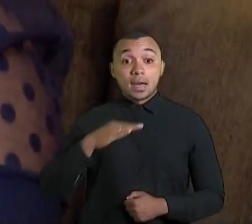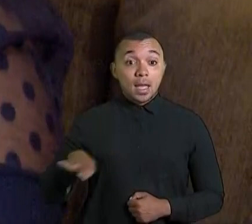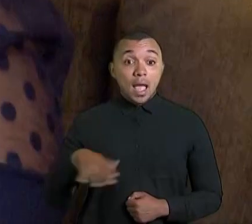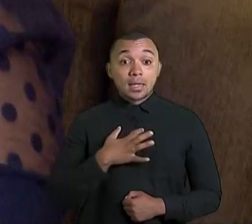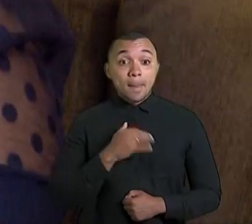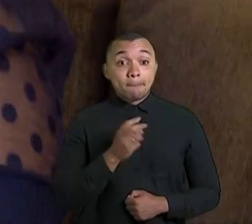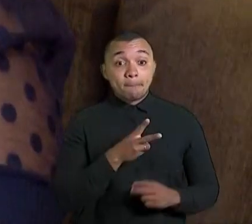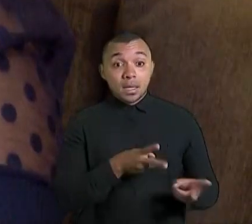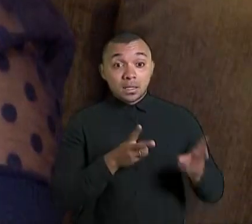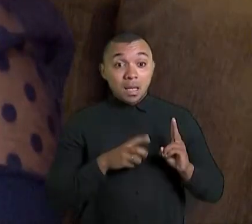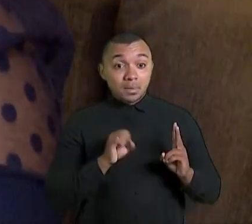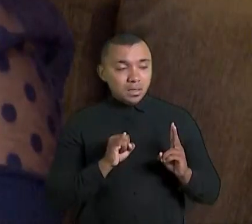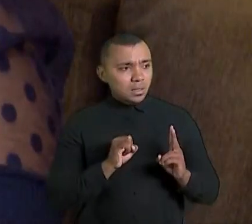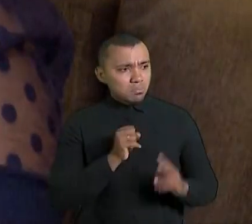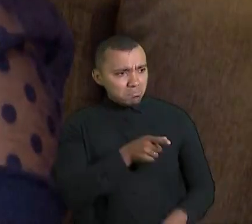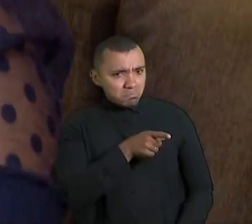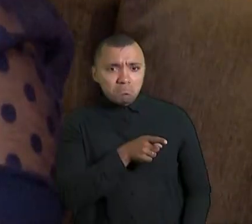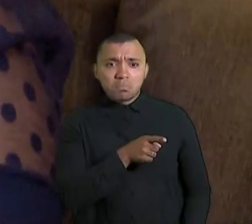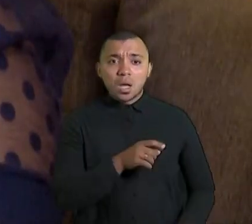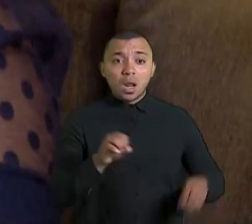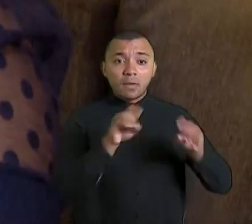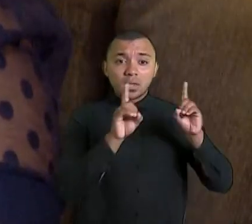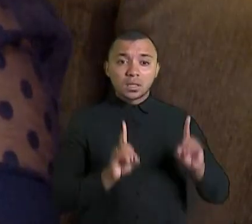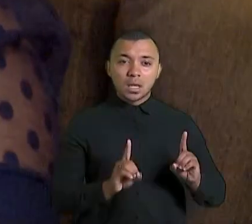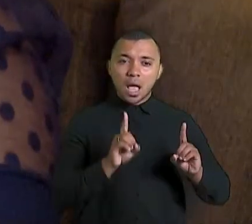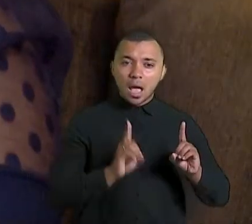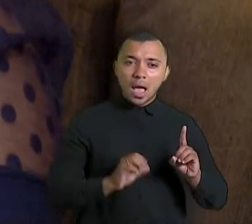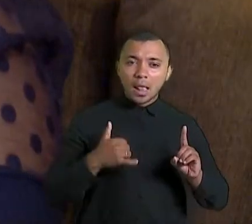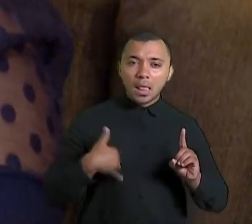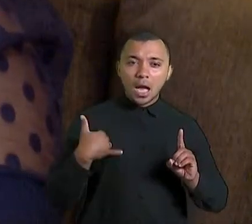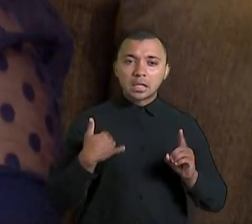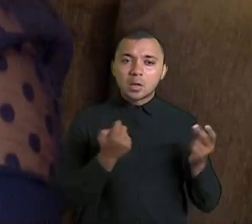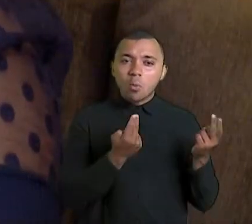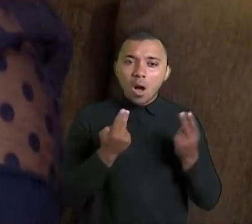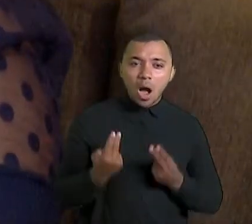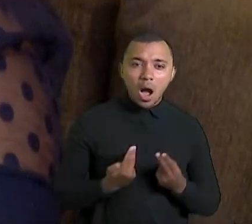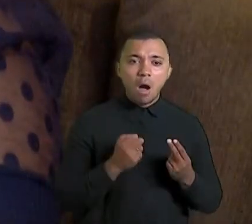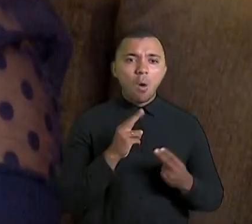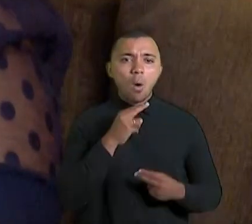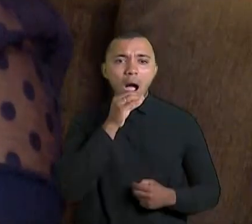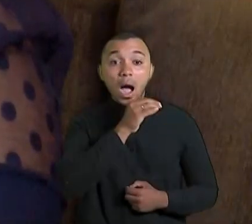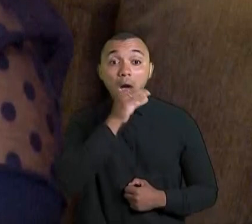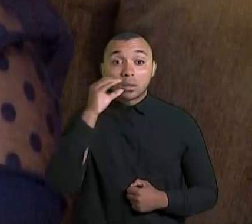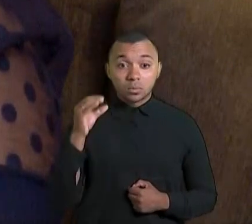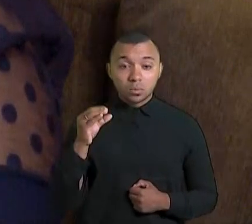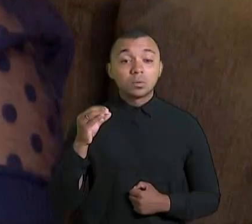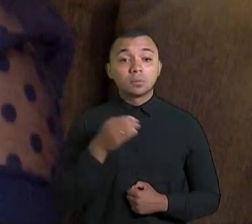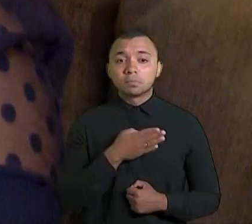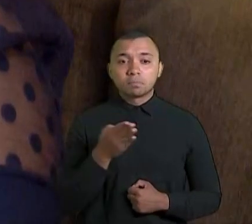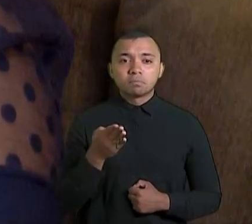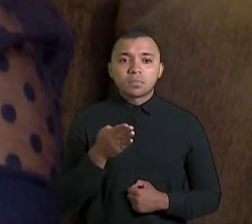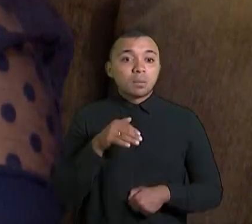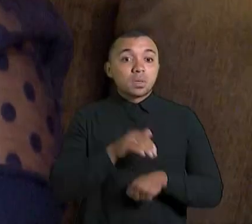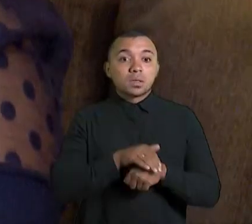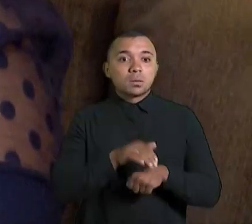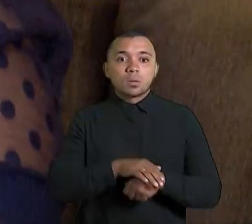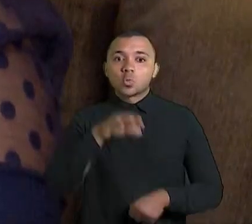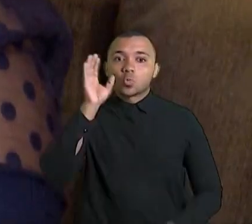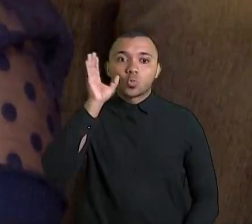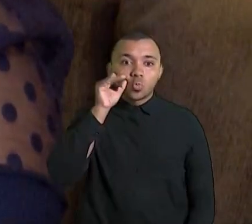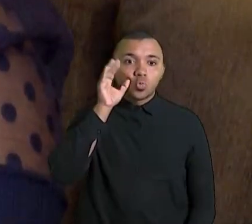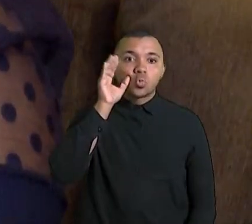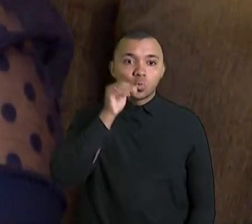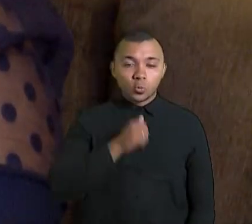existe uma pessoa com deficiência, seja alguém da idade delas ou seja alguém, um adulto, elas têm a curiosidade. E